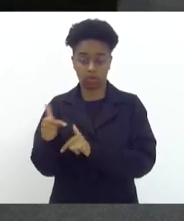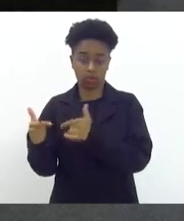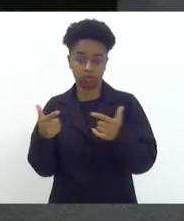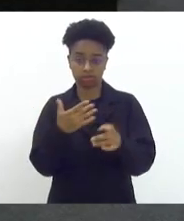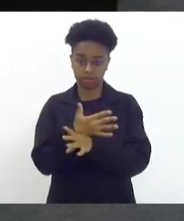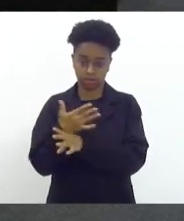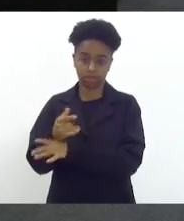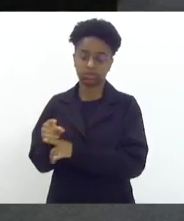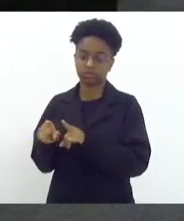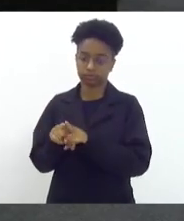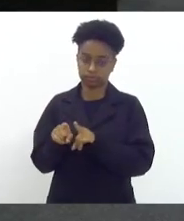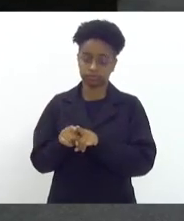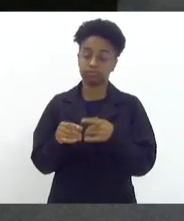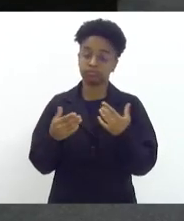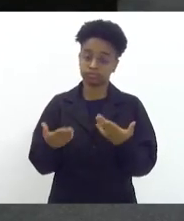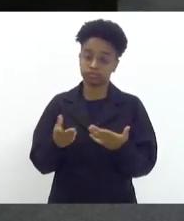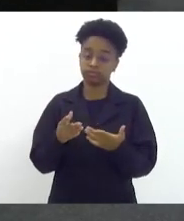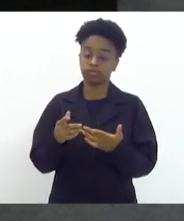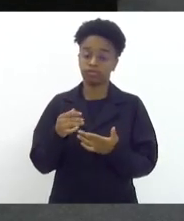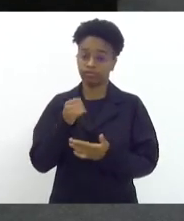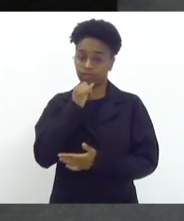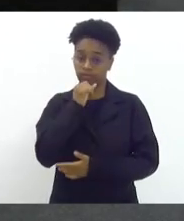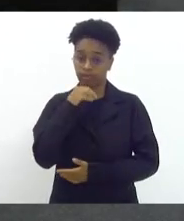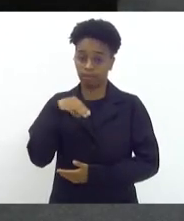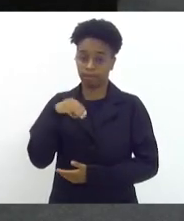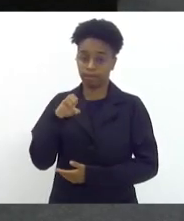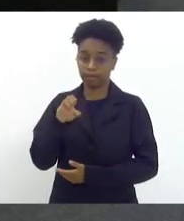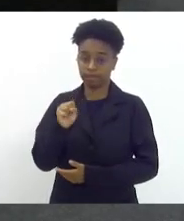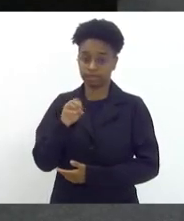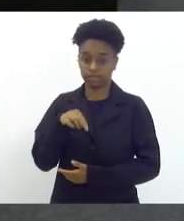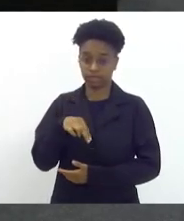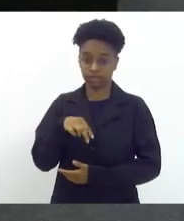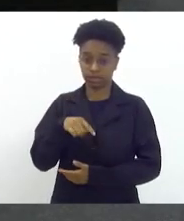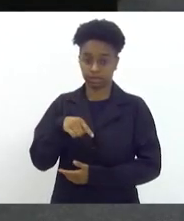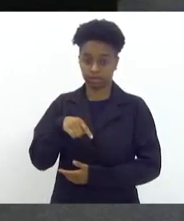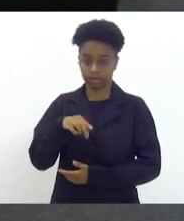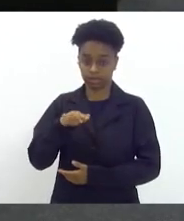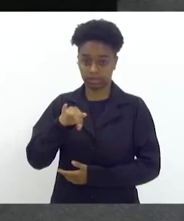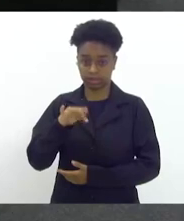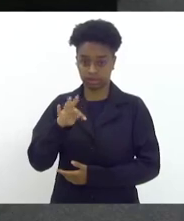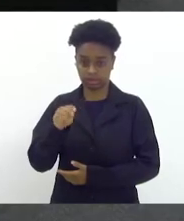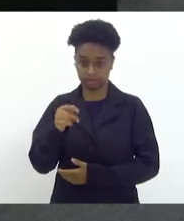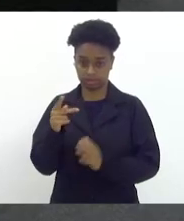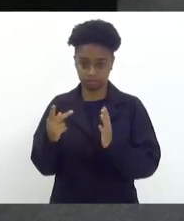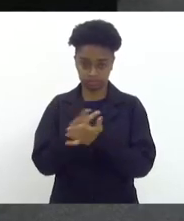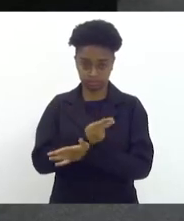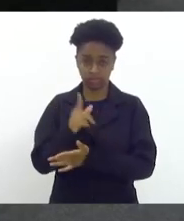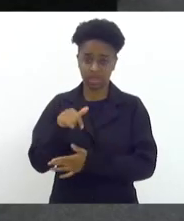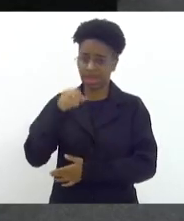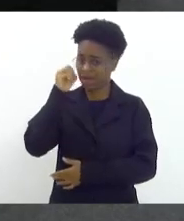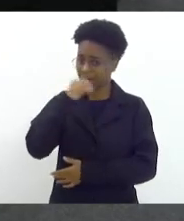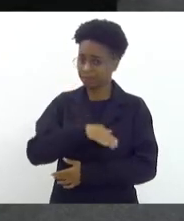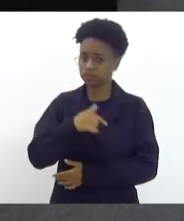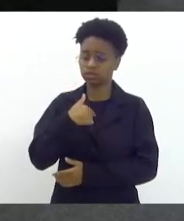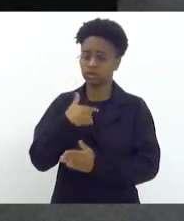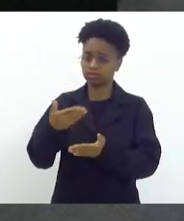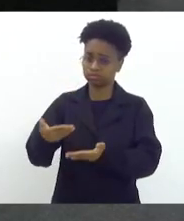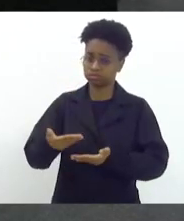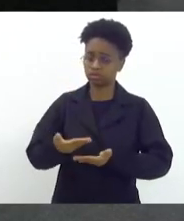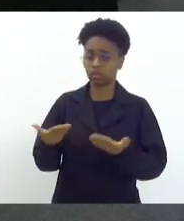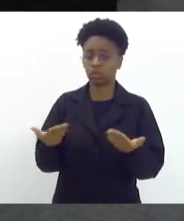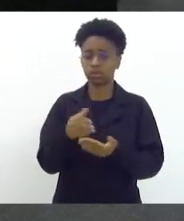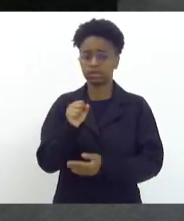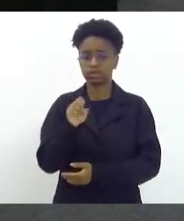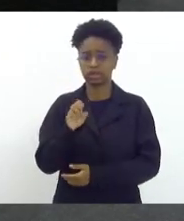aliados o que tá acontecendo em Mesquita é um absurdo recebi hoje o CEP e percebi que após uma perseguição